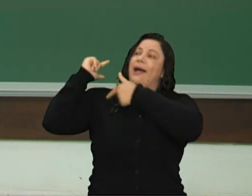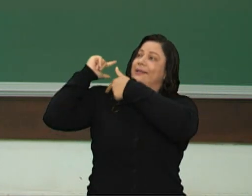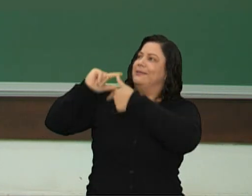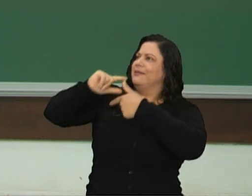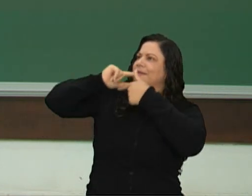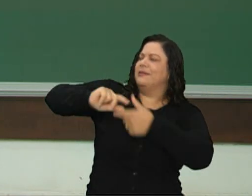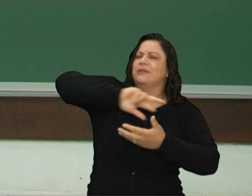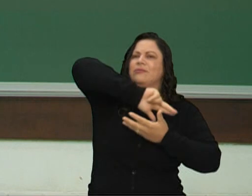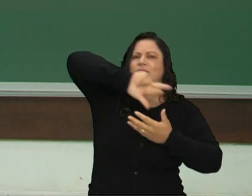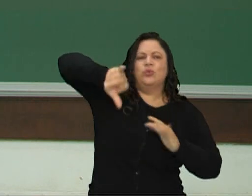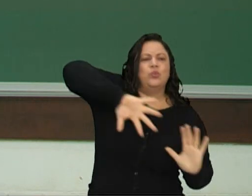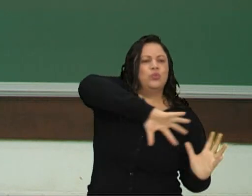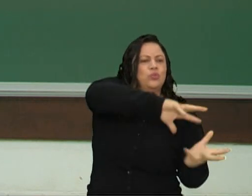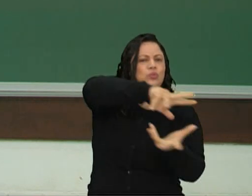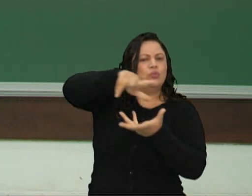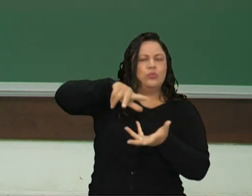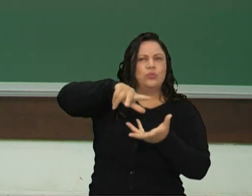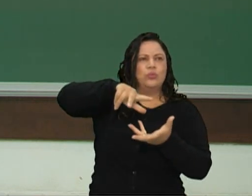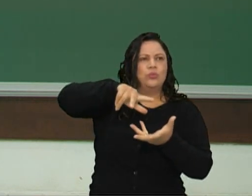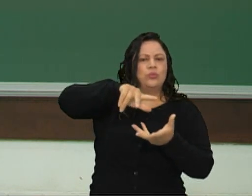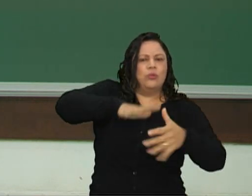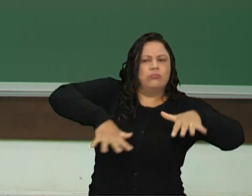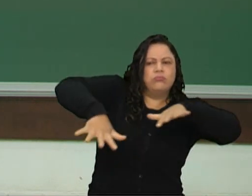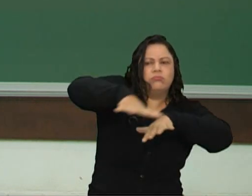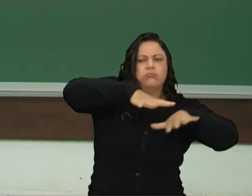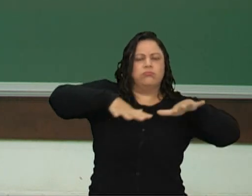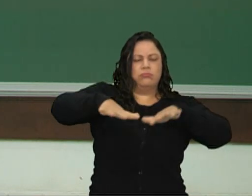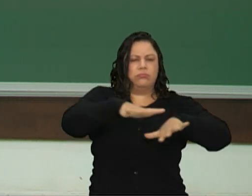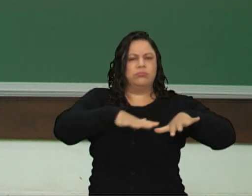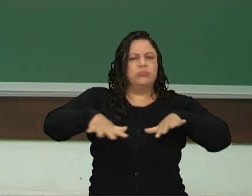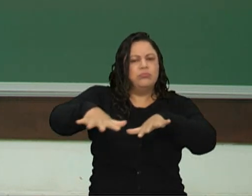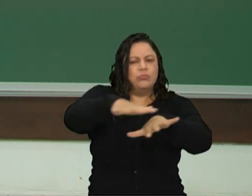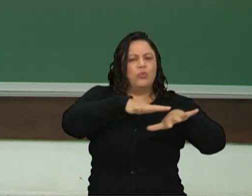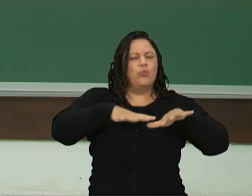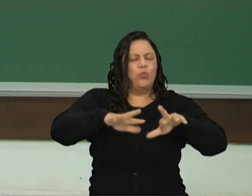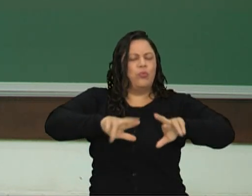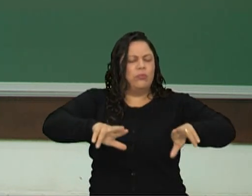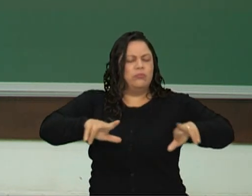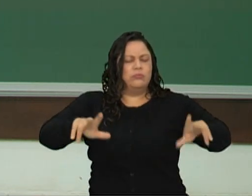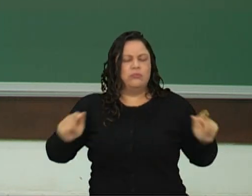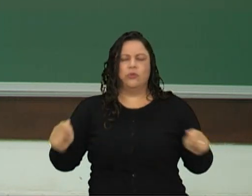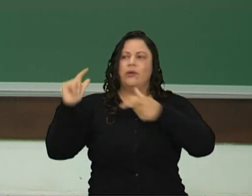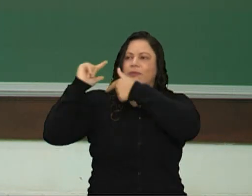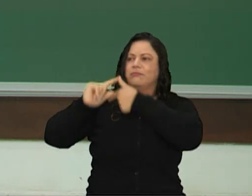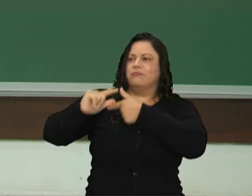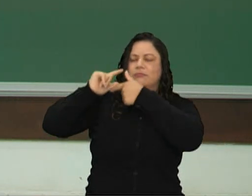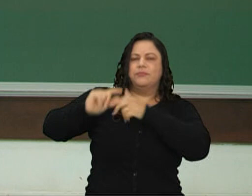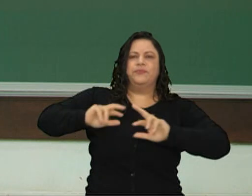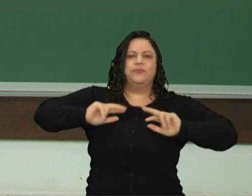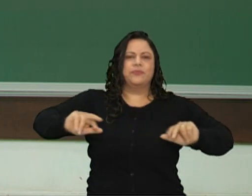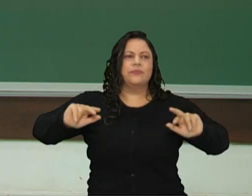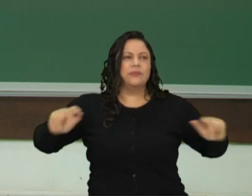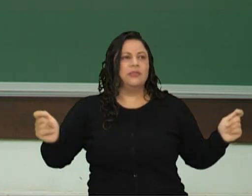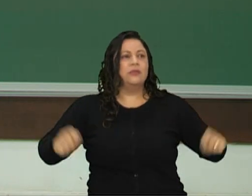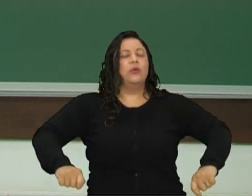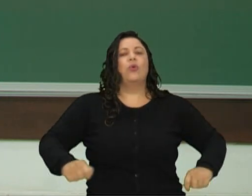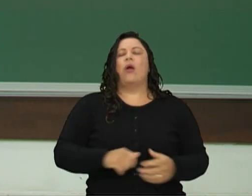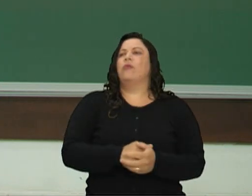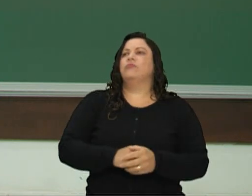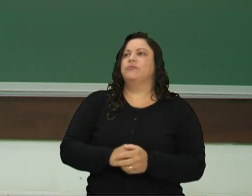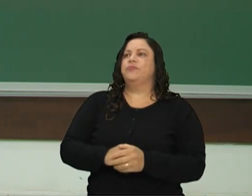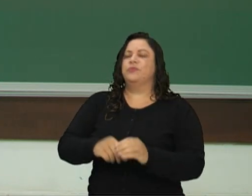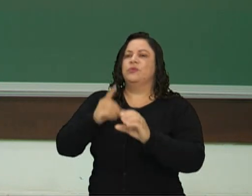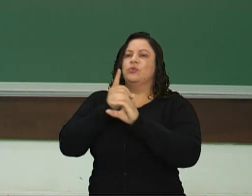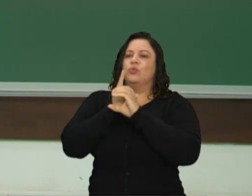momento ritualístico, ele faz parte, inclusive, do ritual de certas tradições, como no cristianismo, o pão e